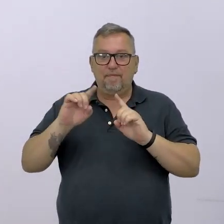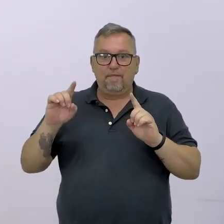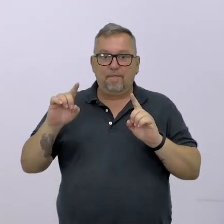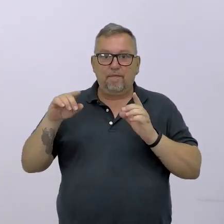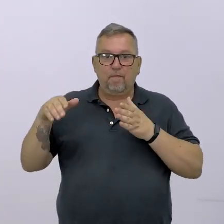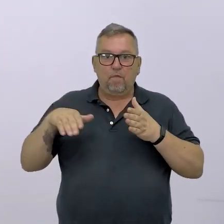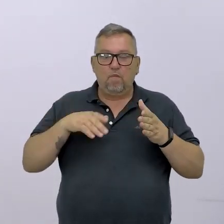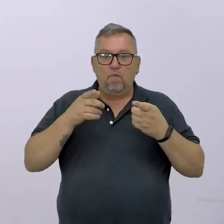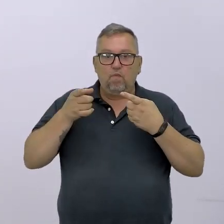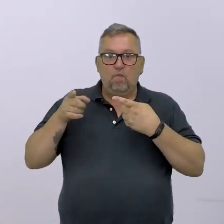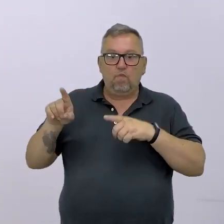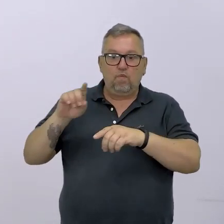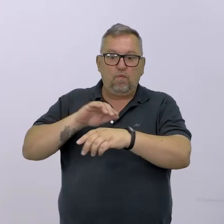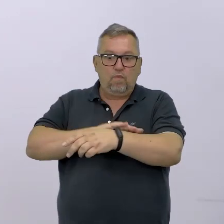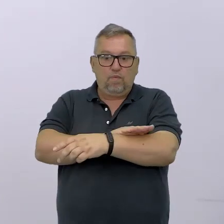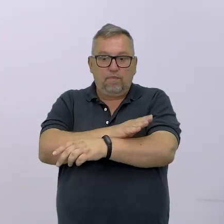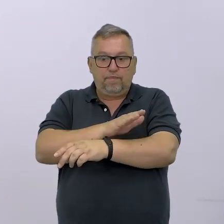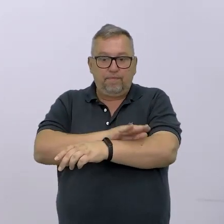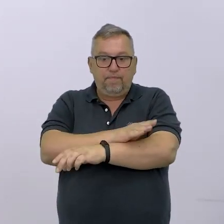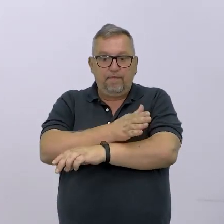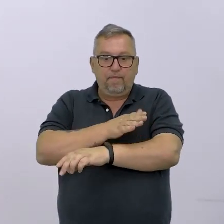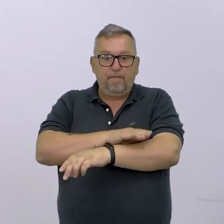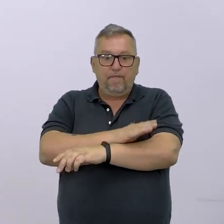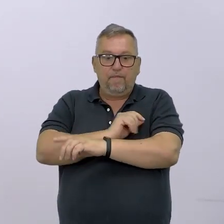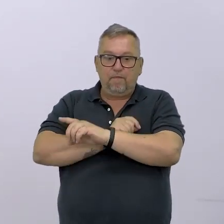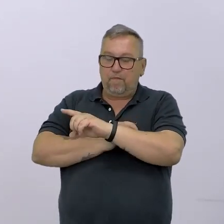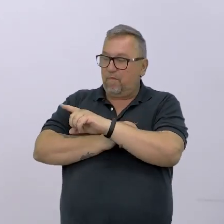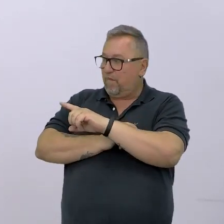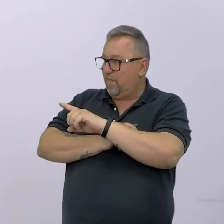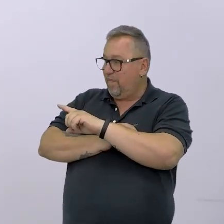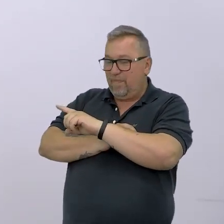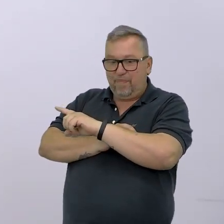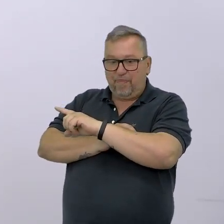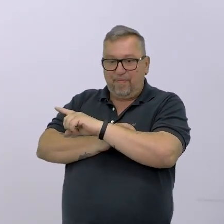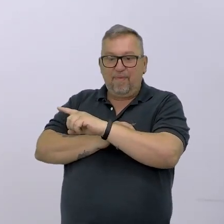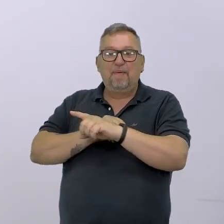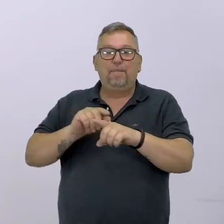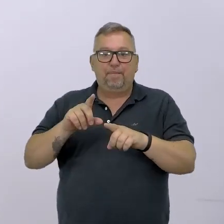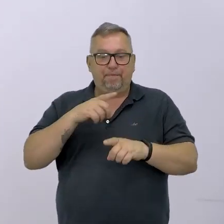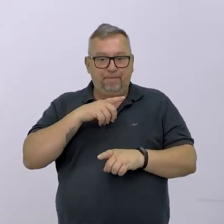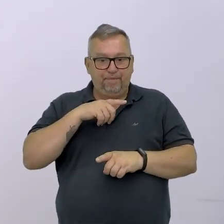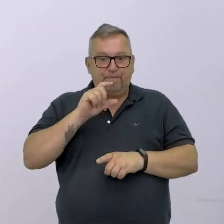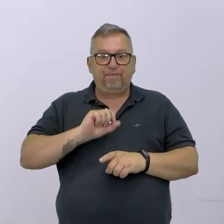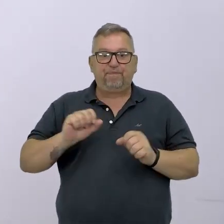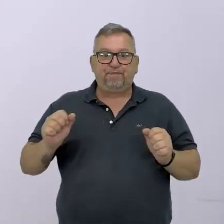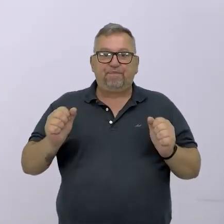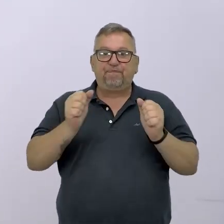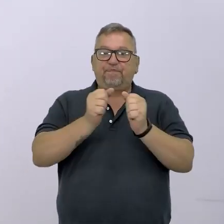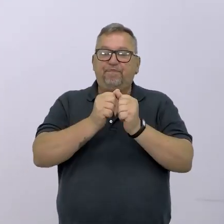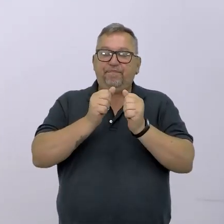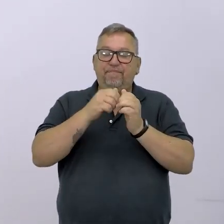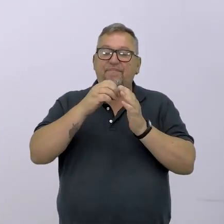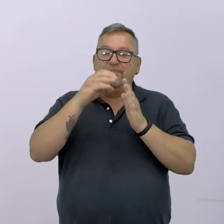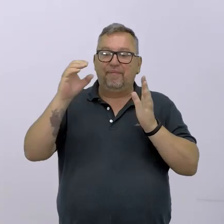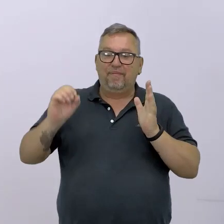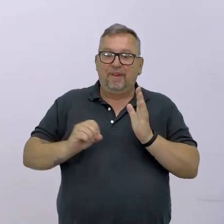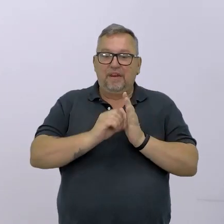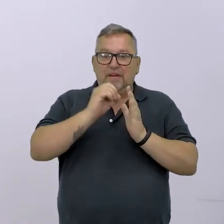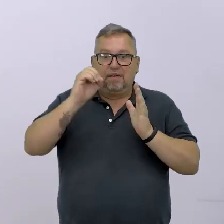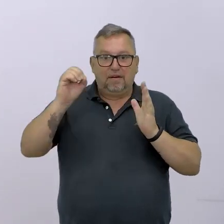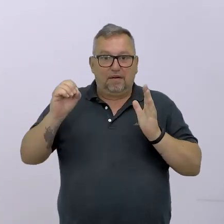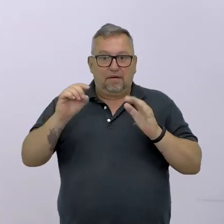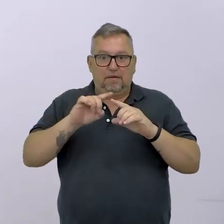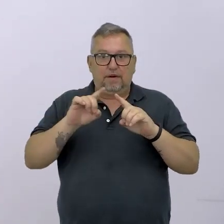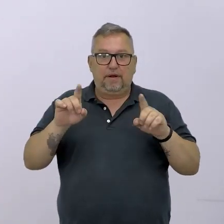trilhas antirracistas. Então, é um canal que está junto com o CMSP e